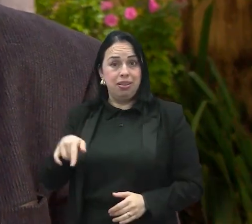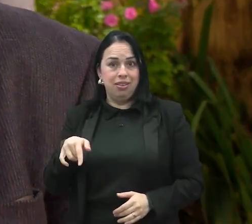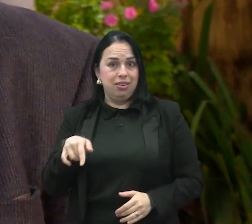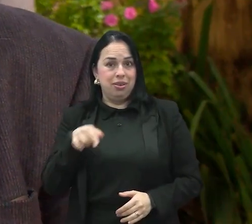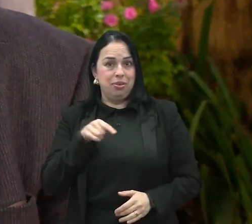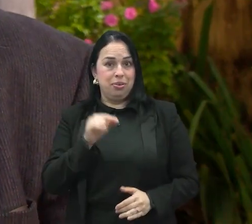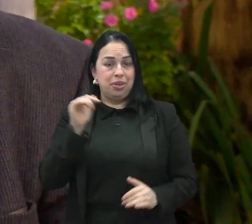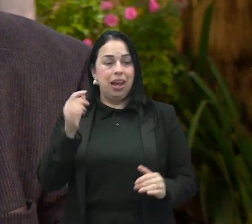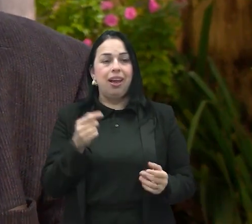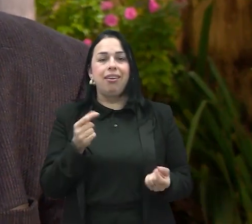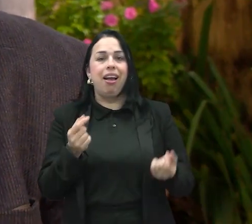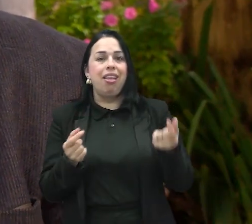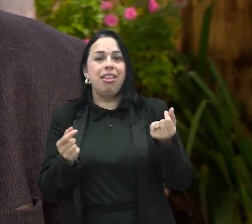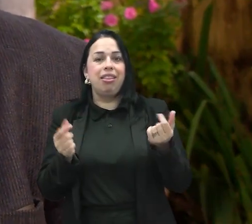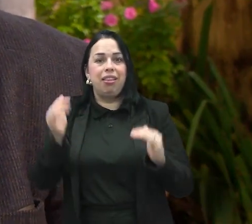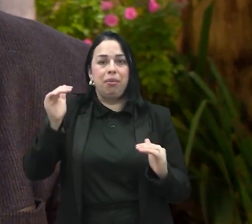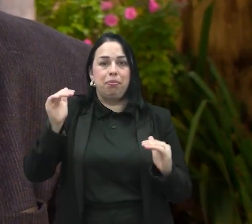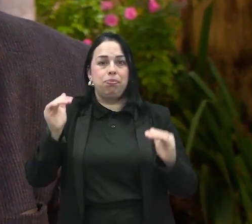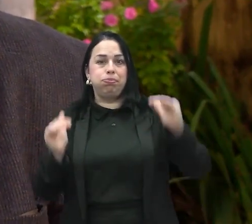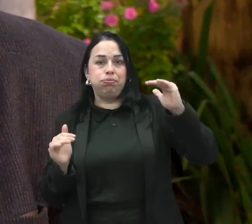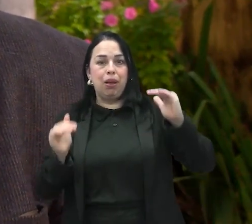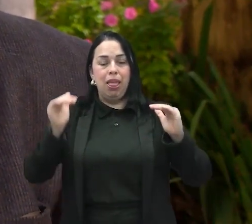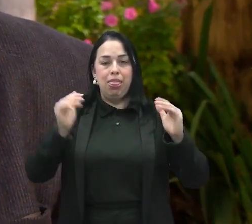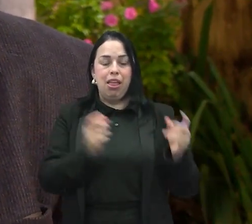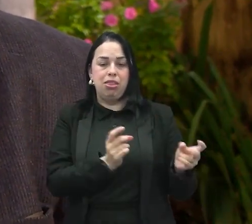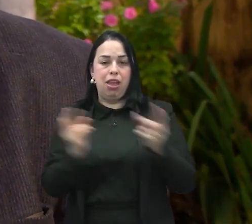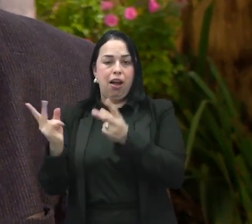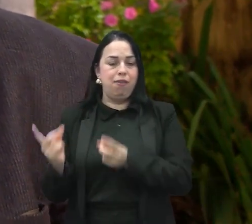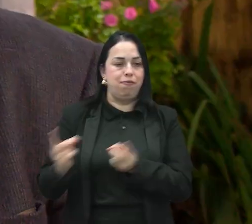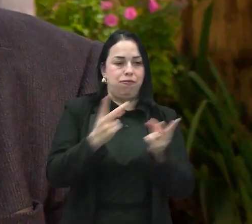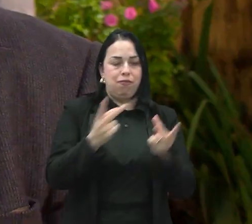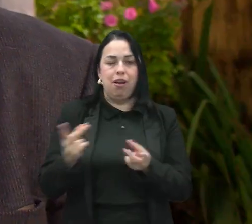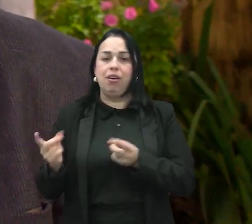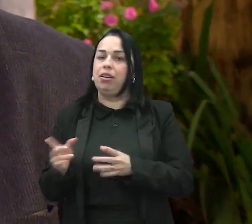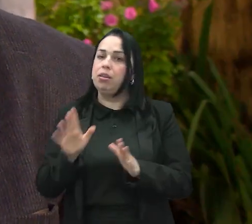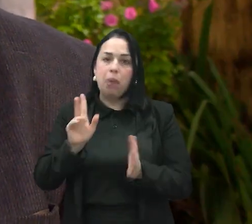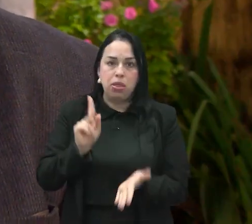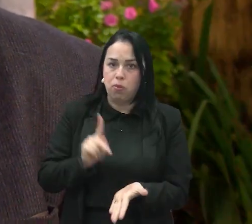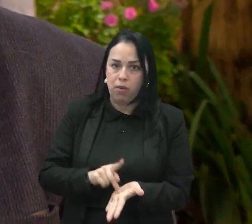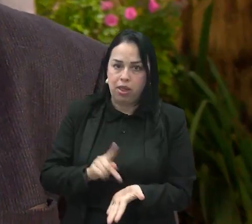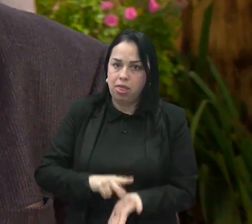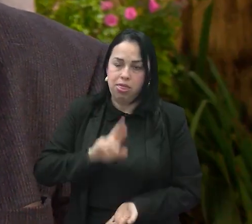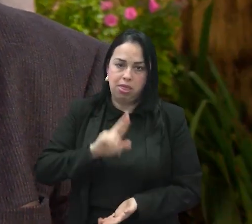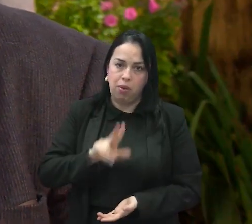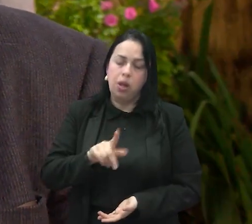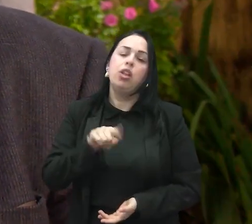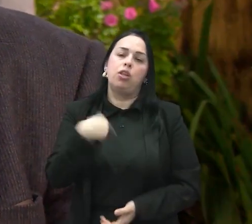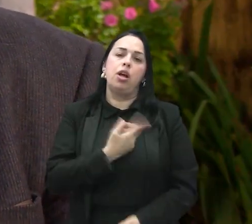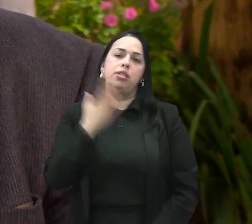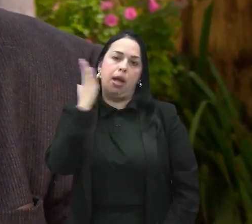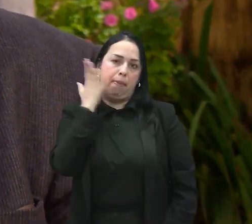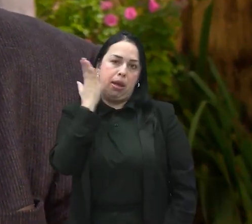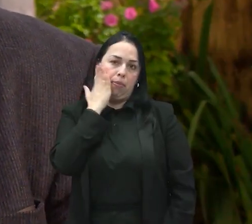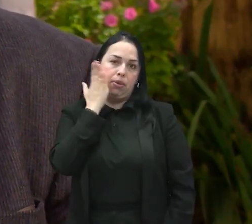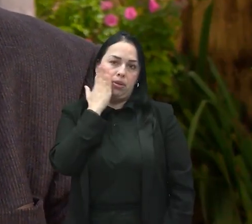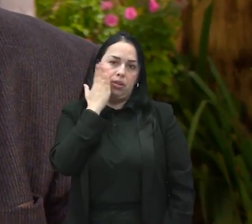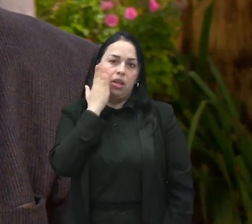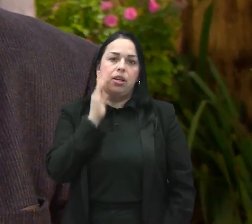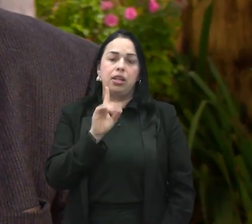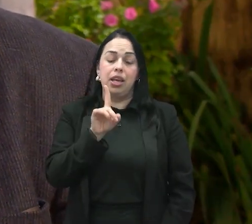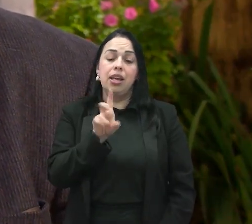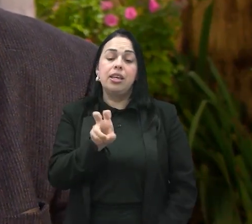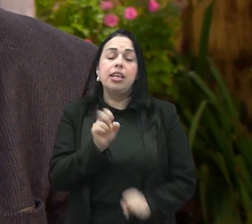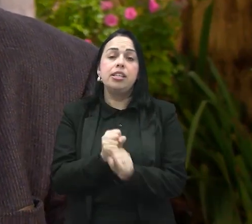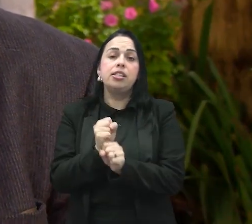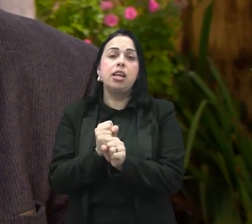de desvantagem econômica em relação às transações entre os países, o que não é verdadeiro, porque é sabido que nós temos já há